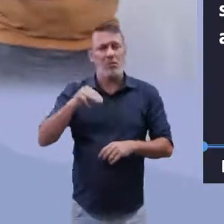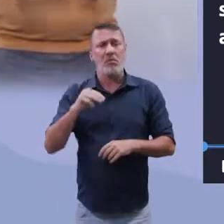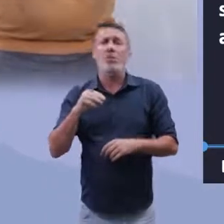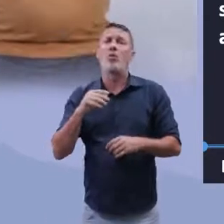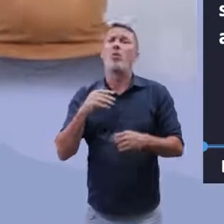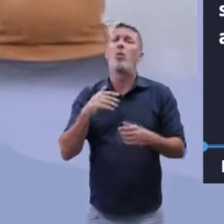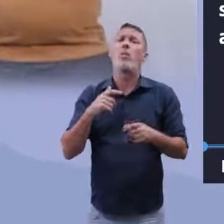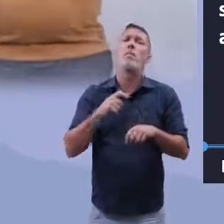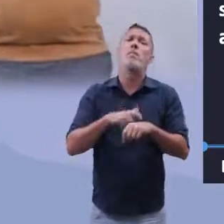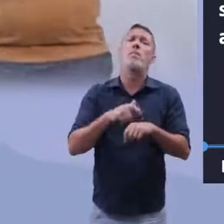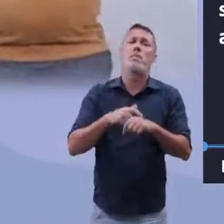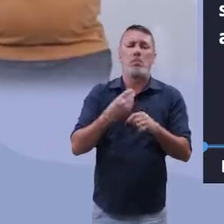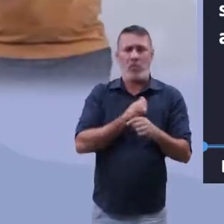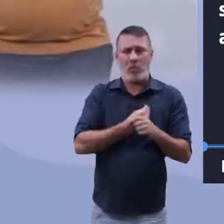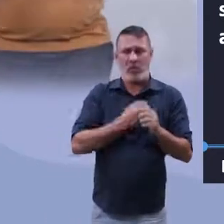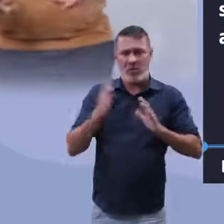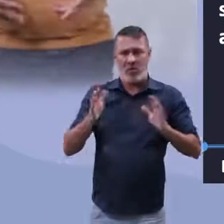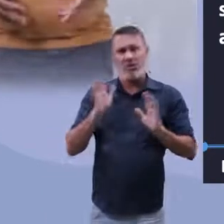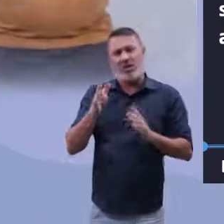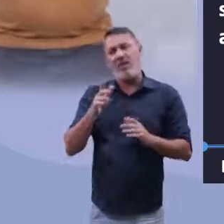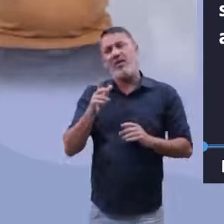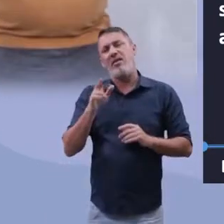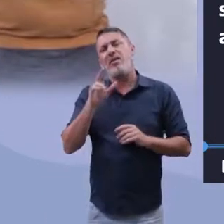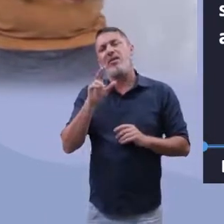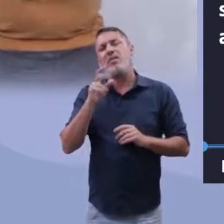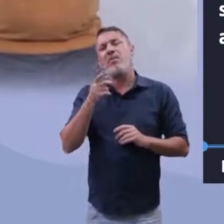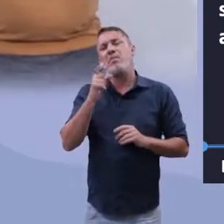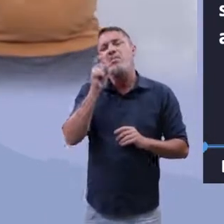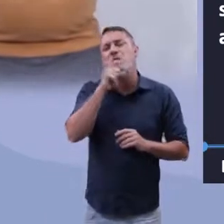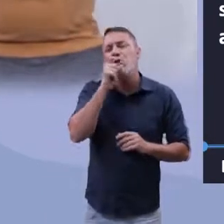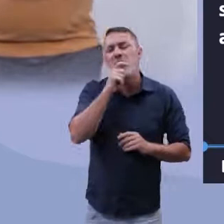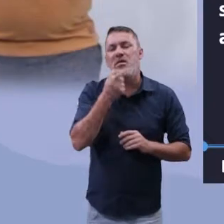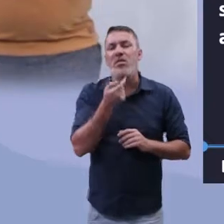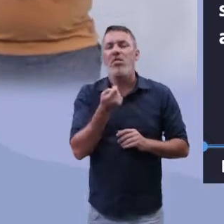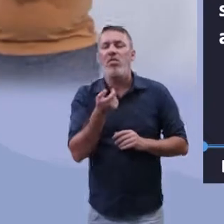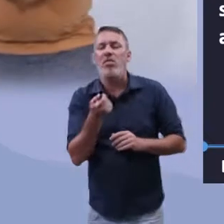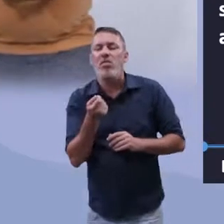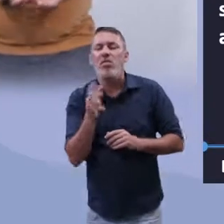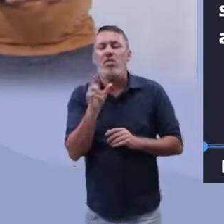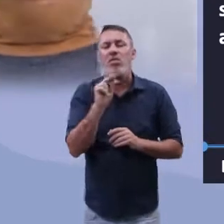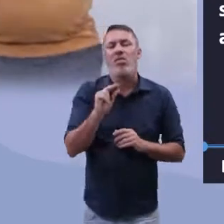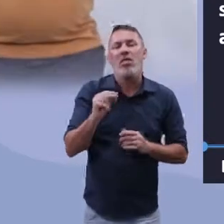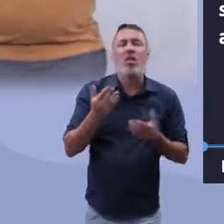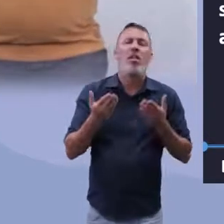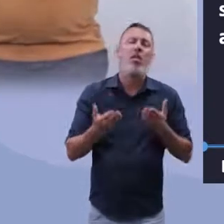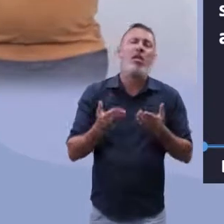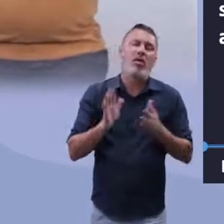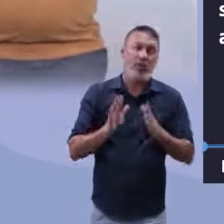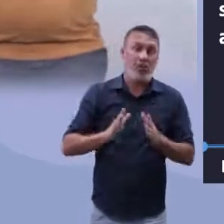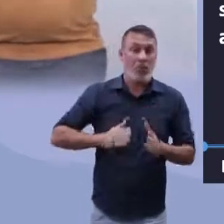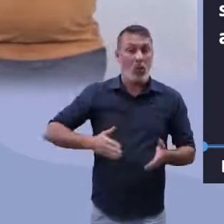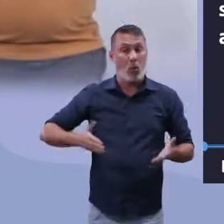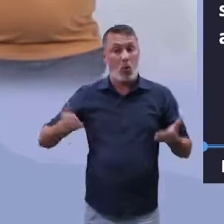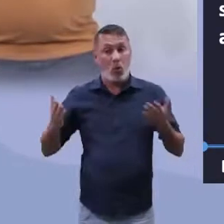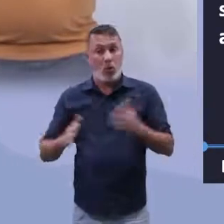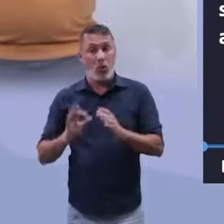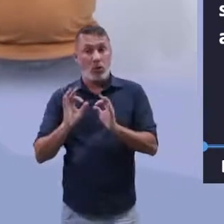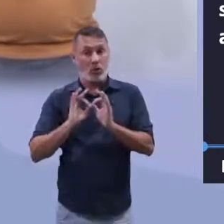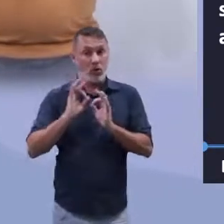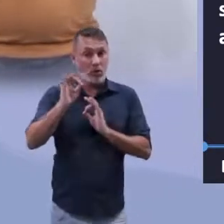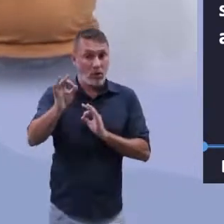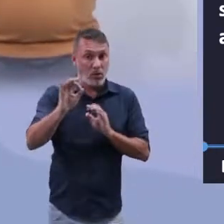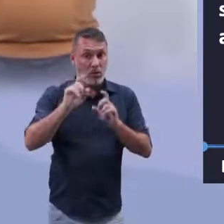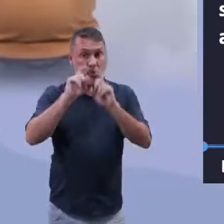todo mundo em algum momento da vida já contou a mentirinha, aquela coisa, mas hoje, quando fala